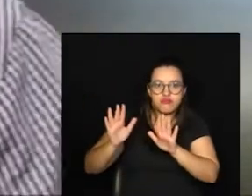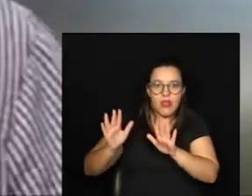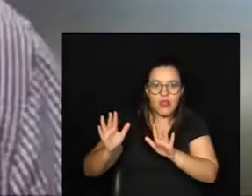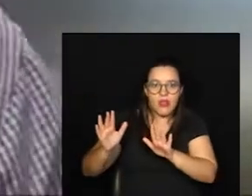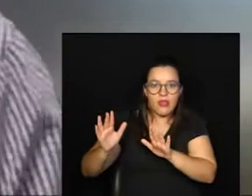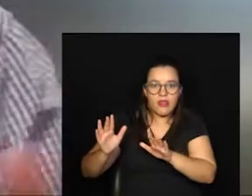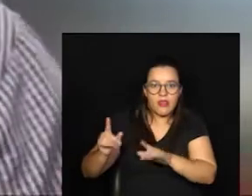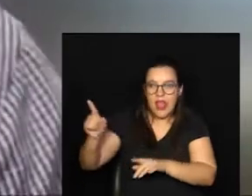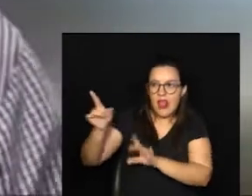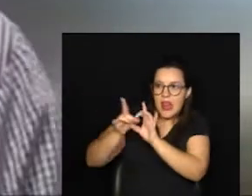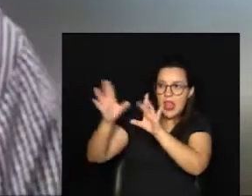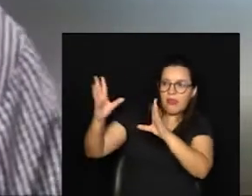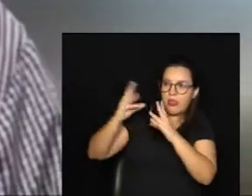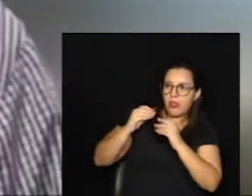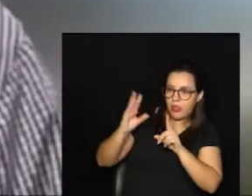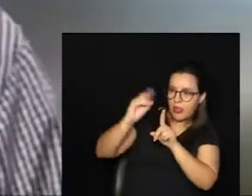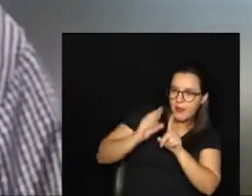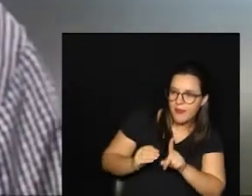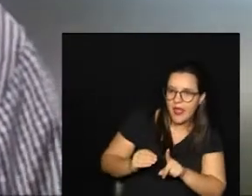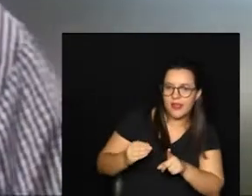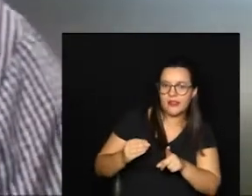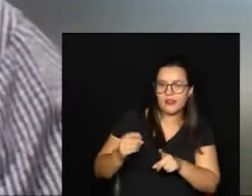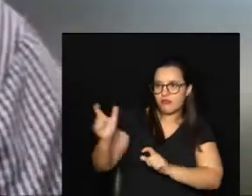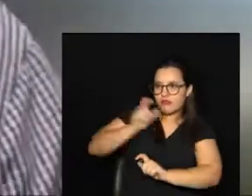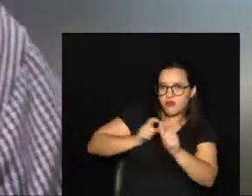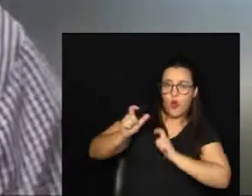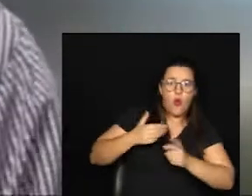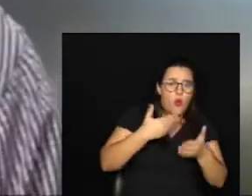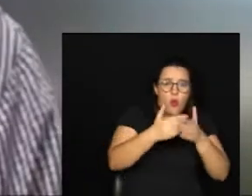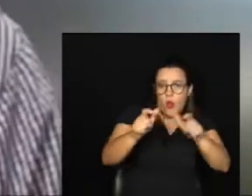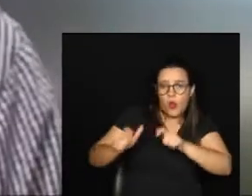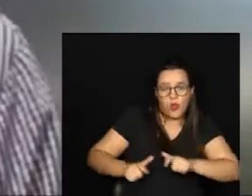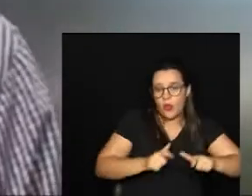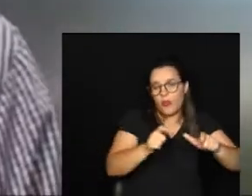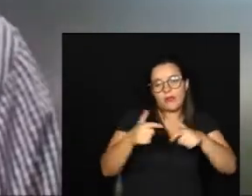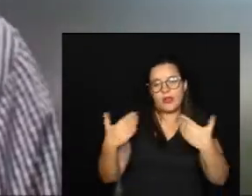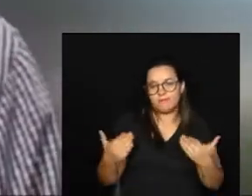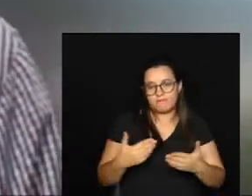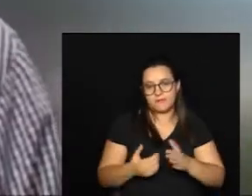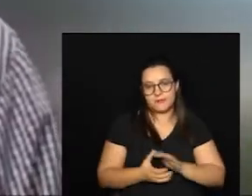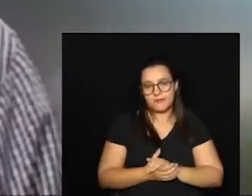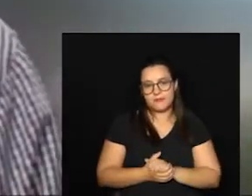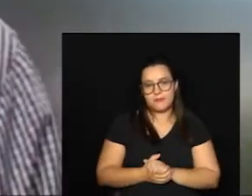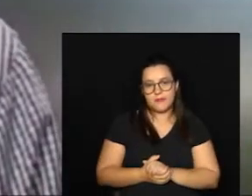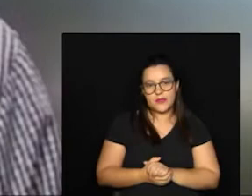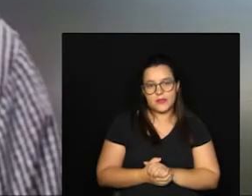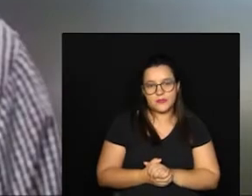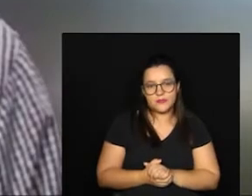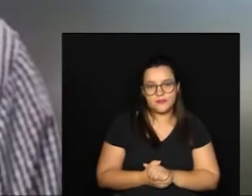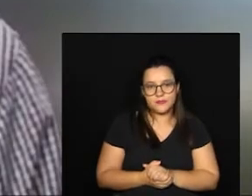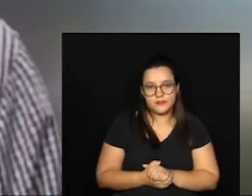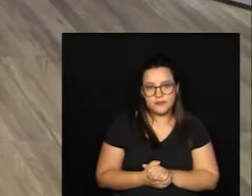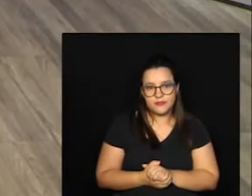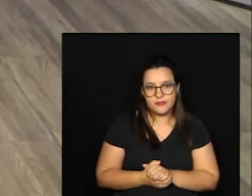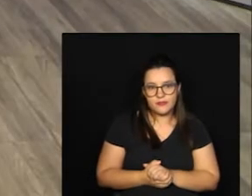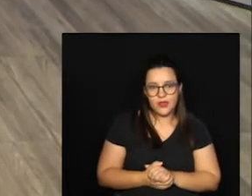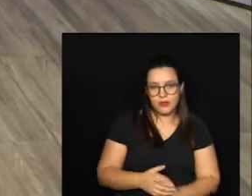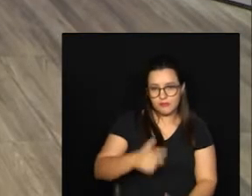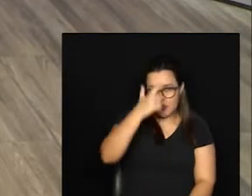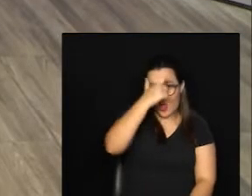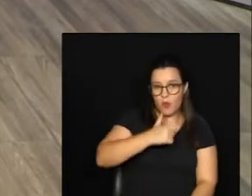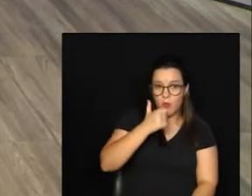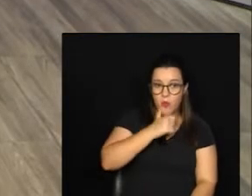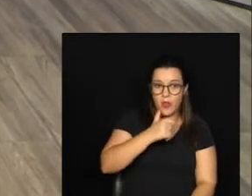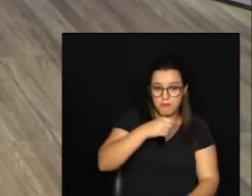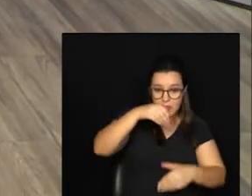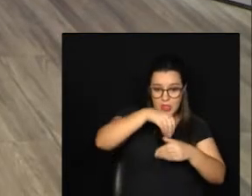maneira livre também de ocorrer em qualquer local e por qualquer indivíduo. Se a mulher estiver no